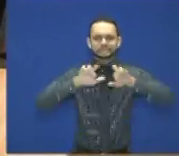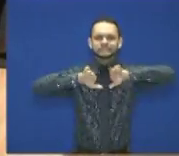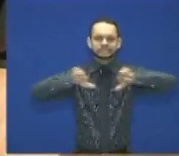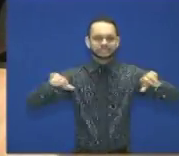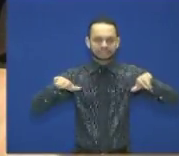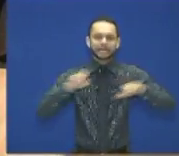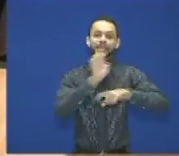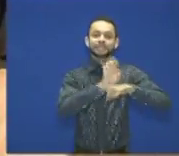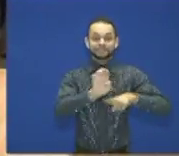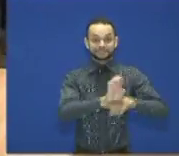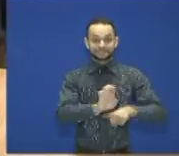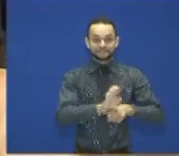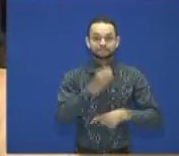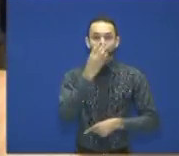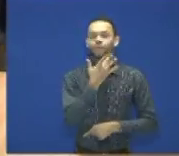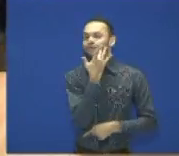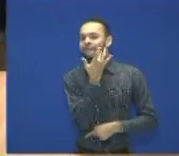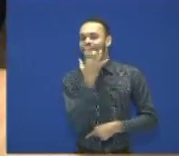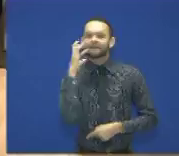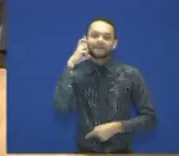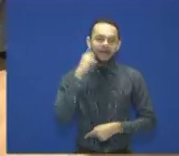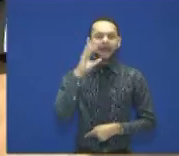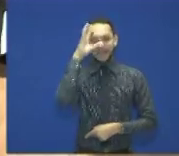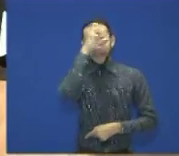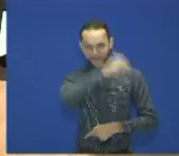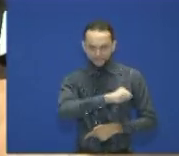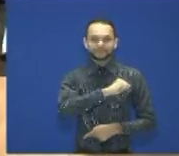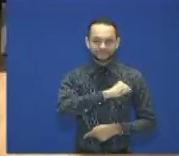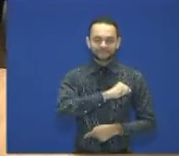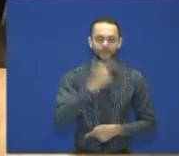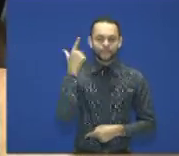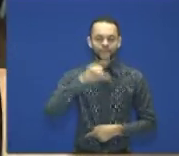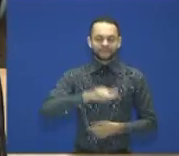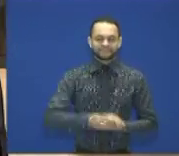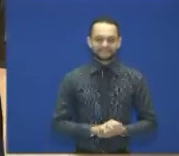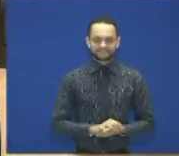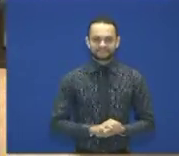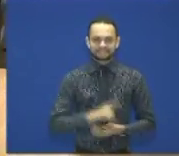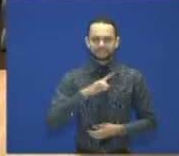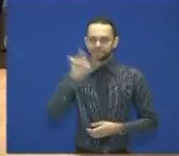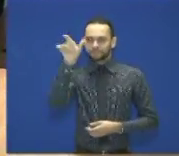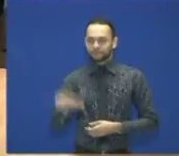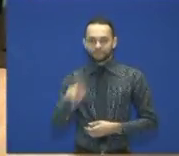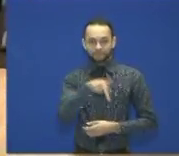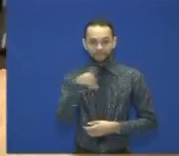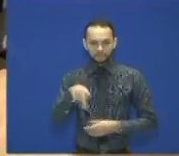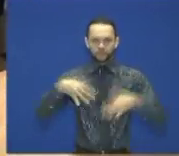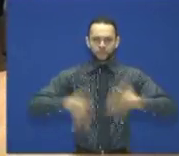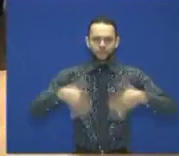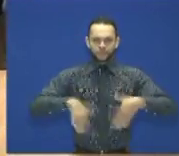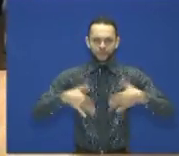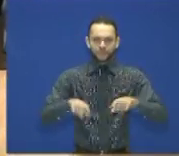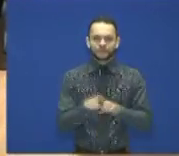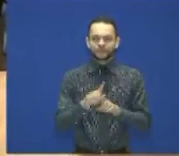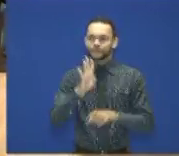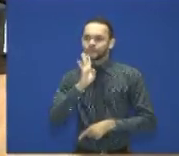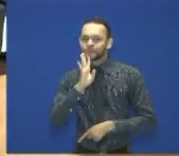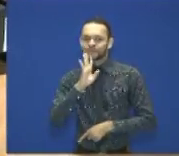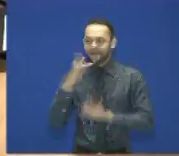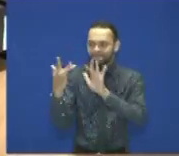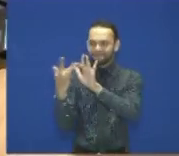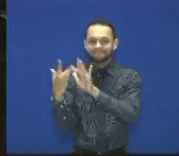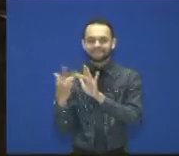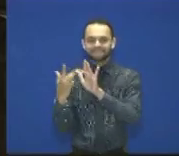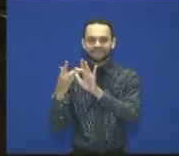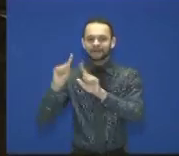com um aprendizado gratificante. Os grandes professores que conhecemos e que nos proporcionaram explorar